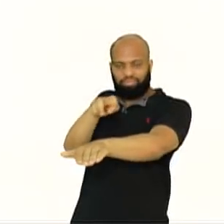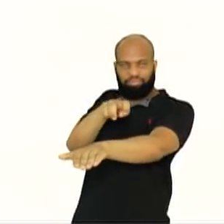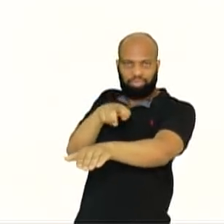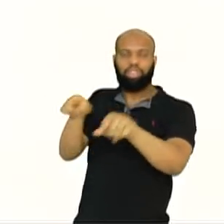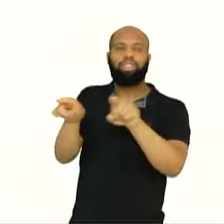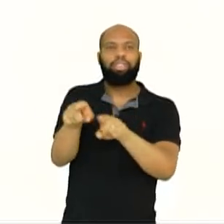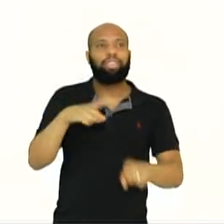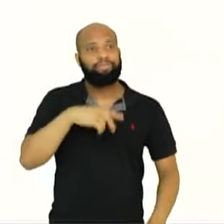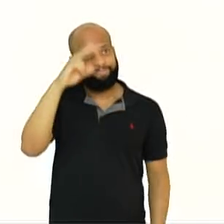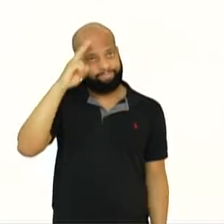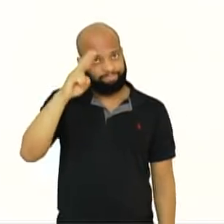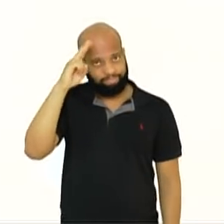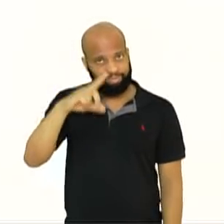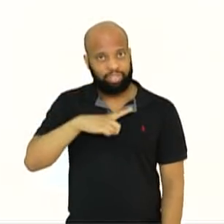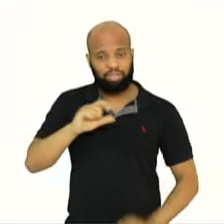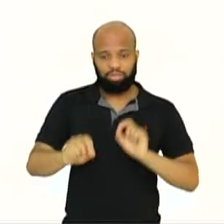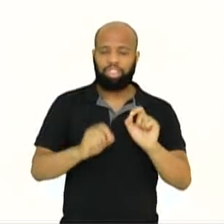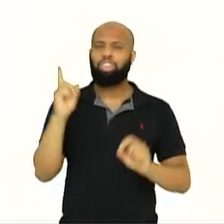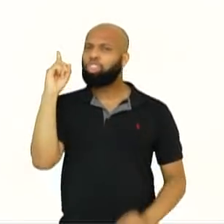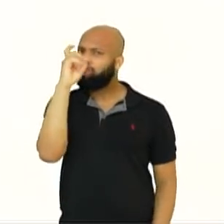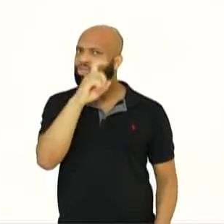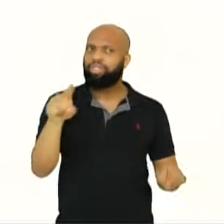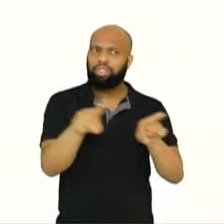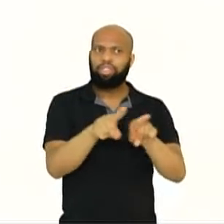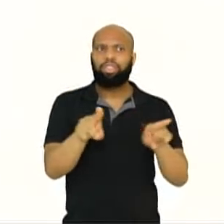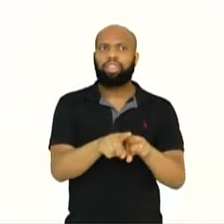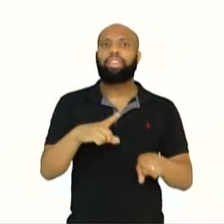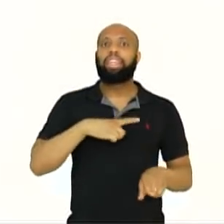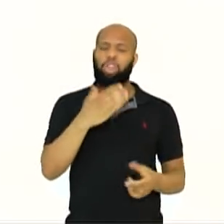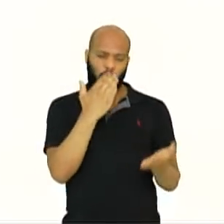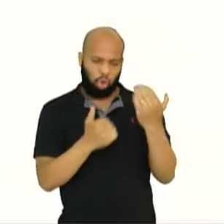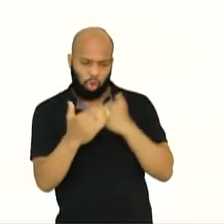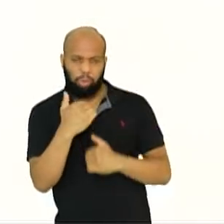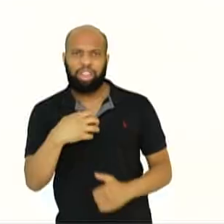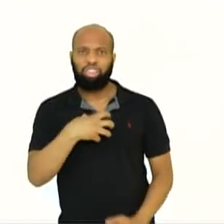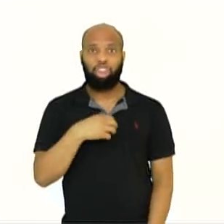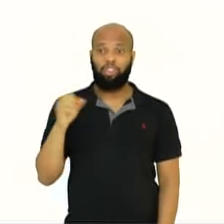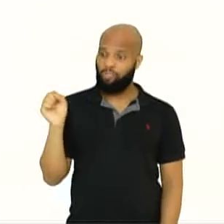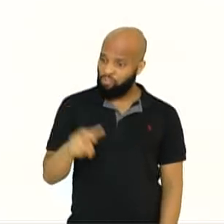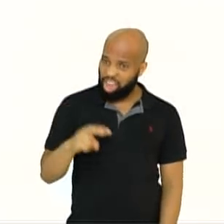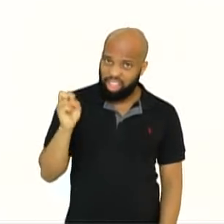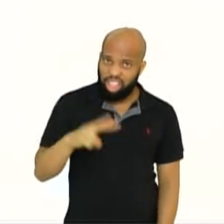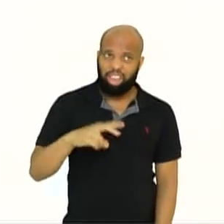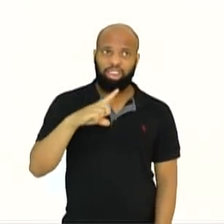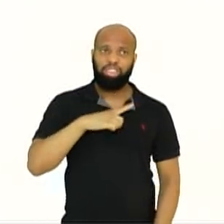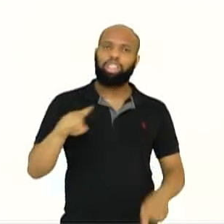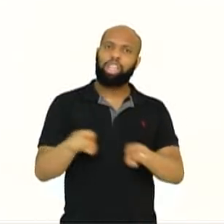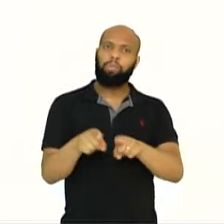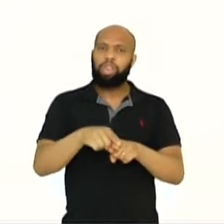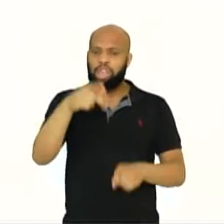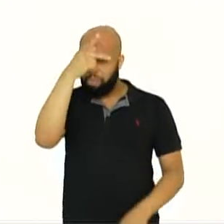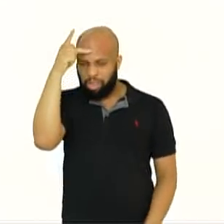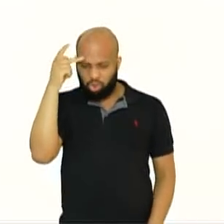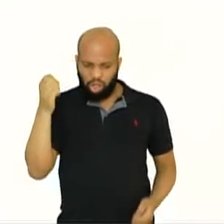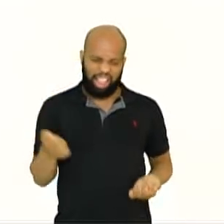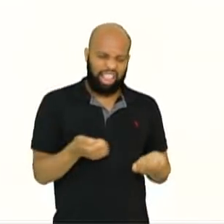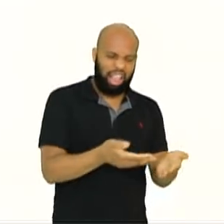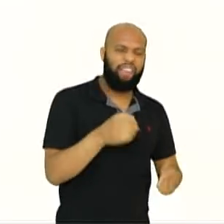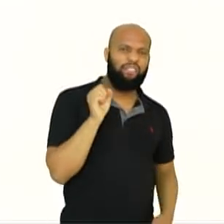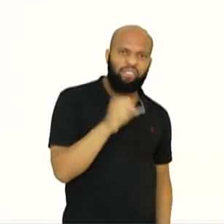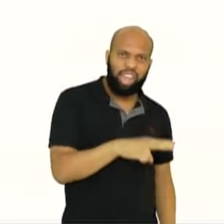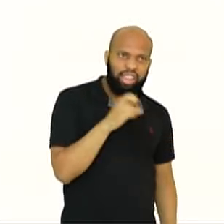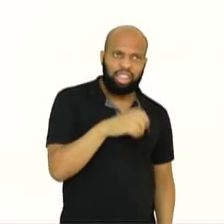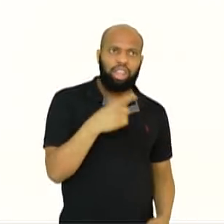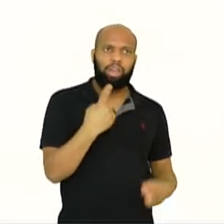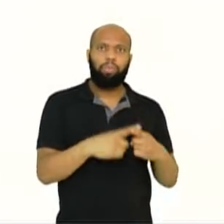vida, né, extremamente complicadas, inclusive alimentações envenenadas, né, que eram colocadas na região para que eles se encontrassem